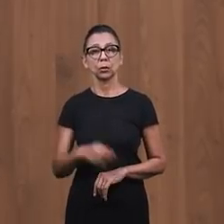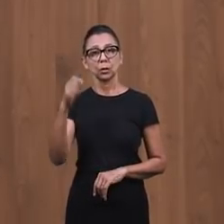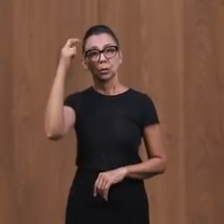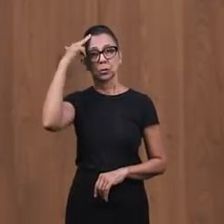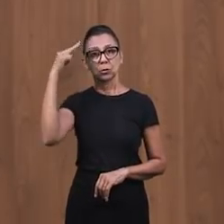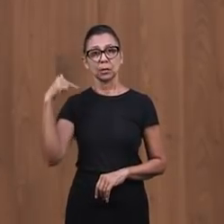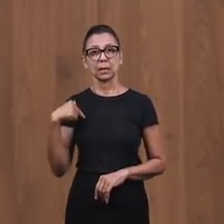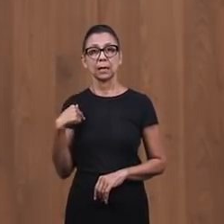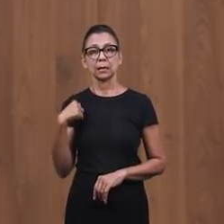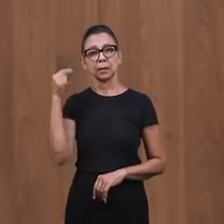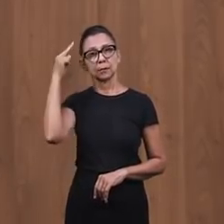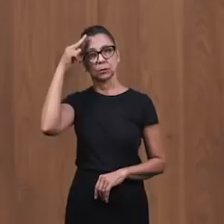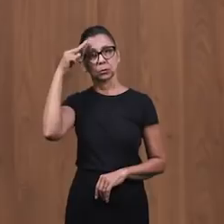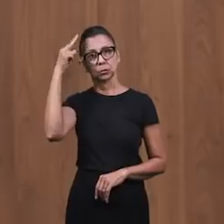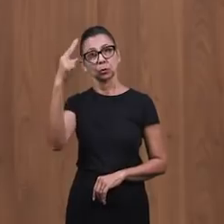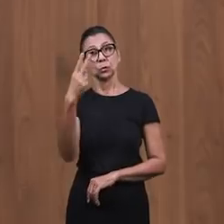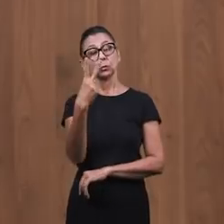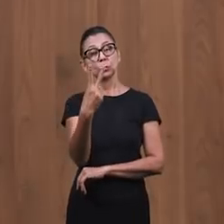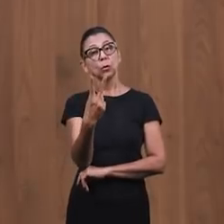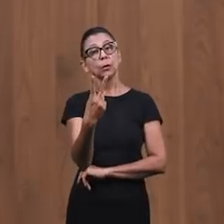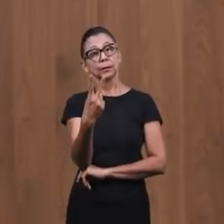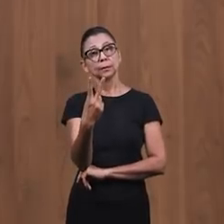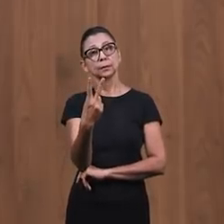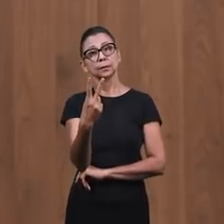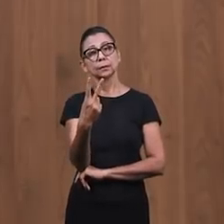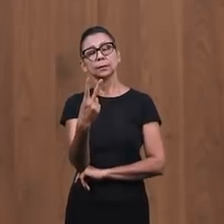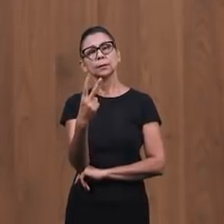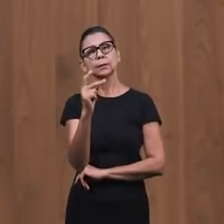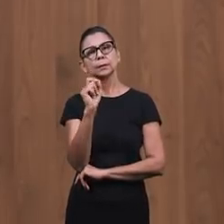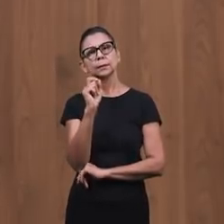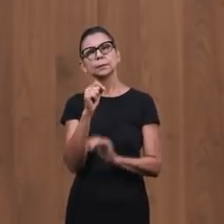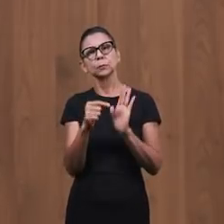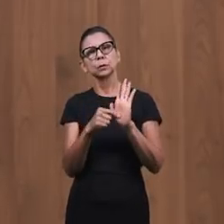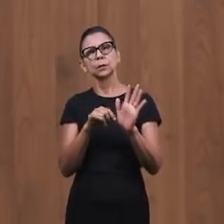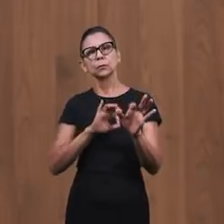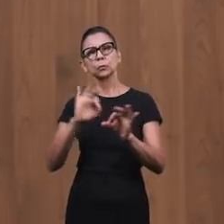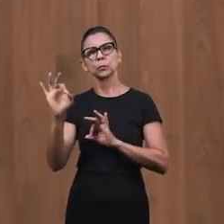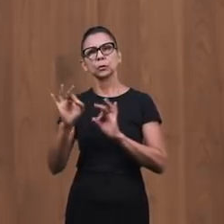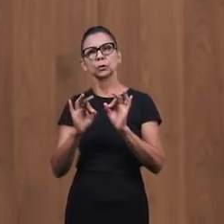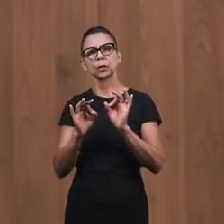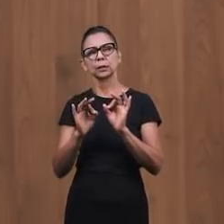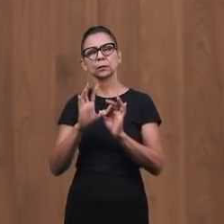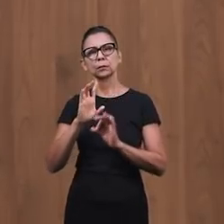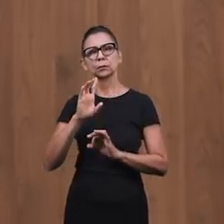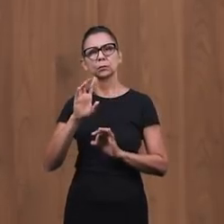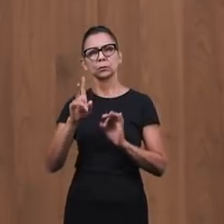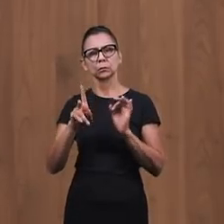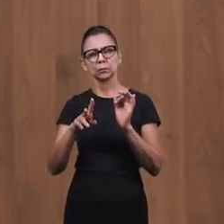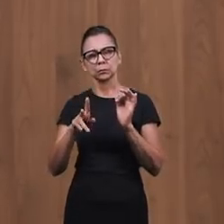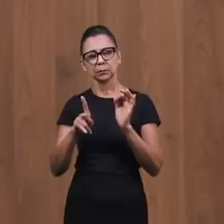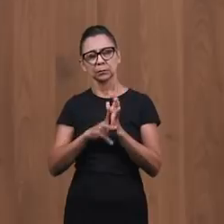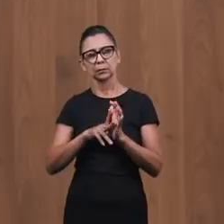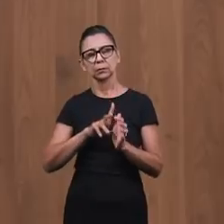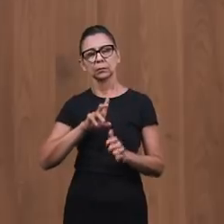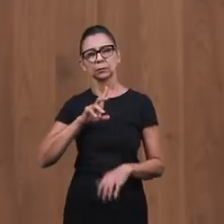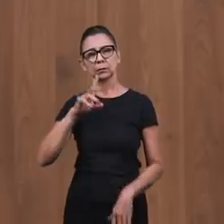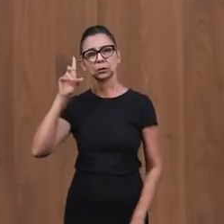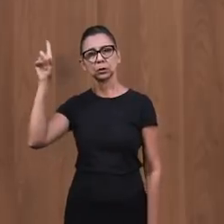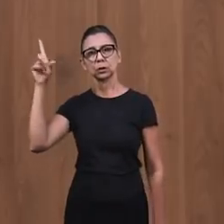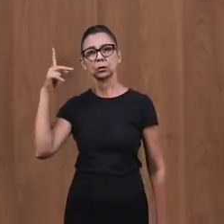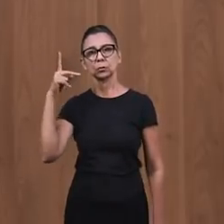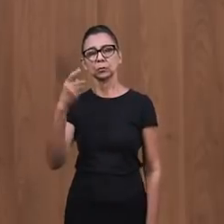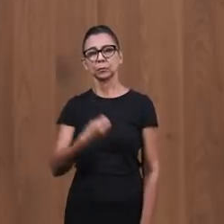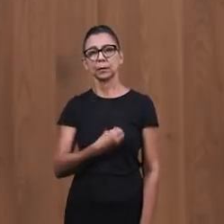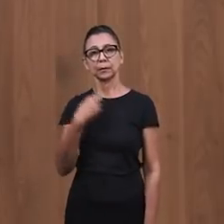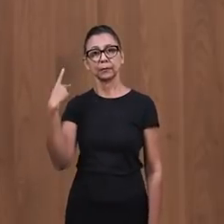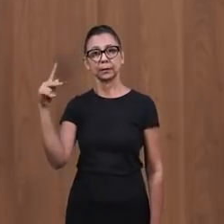2 sonhos a José. Sonhos que mostravam qual era o projeto de Deus para a vida dele. E ao contar aos